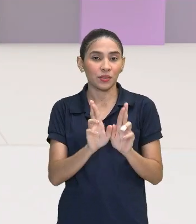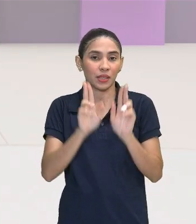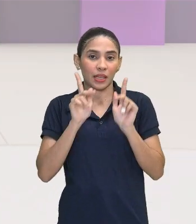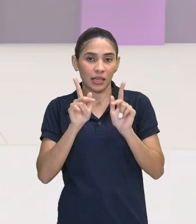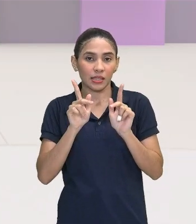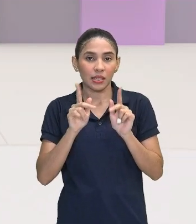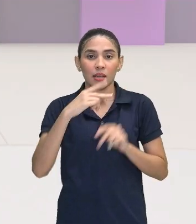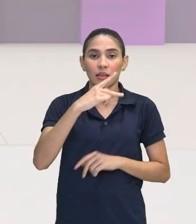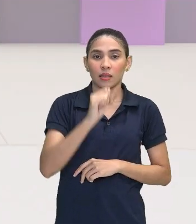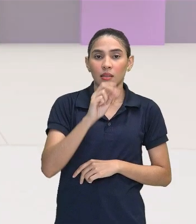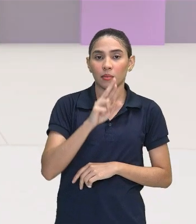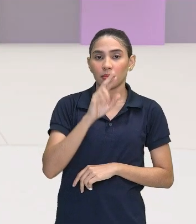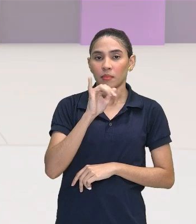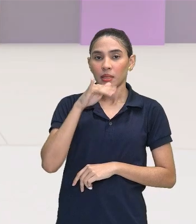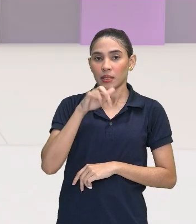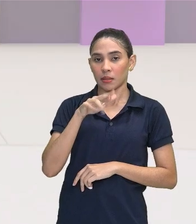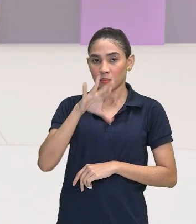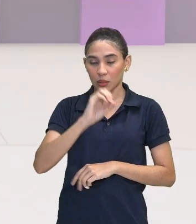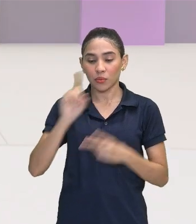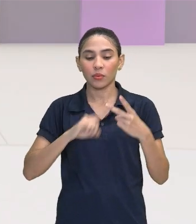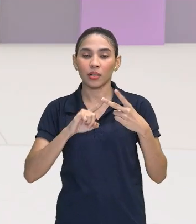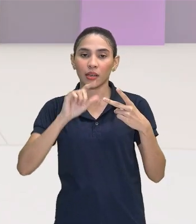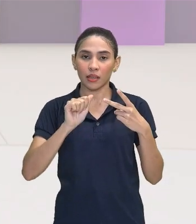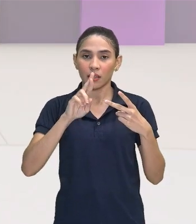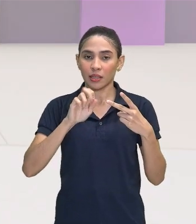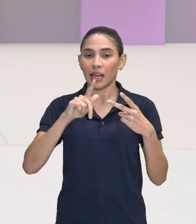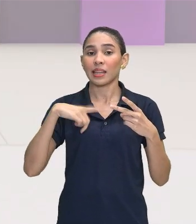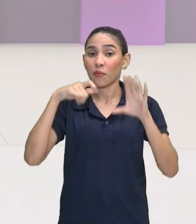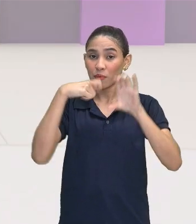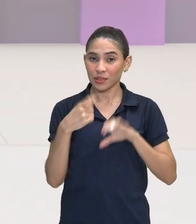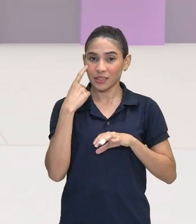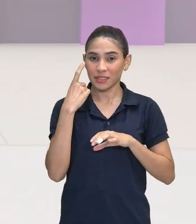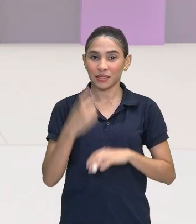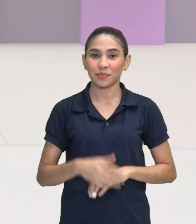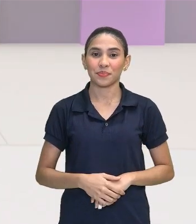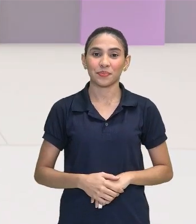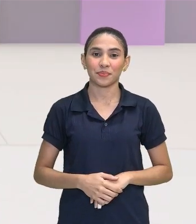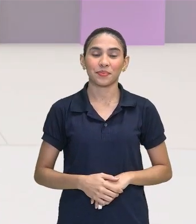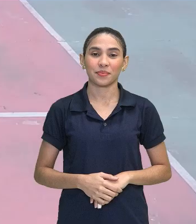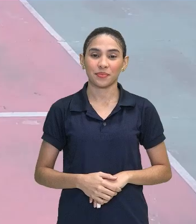diferença entre perímetro e entre área, eu trouxe para você aqui um vídeo bem interessante. Acompanhe conosco.